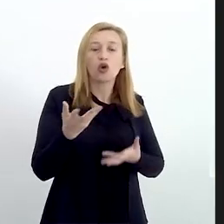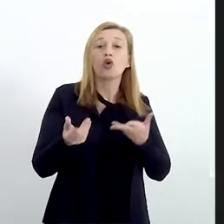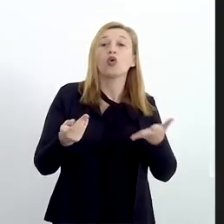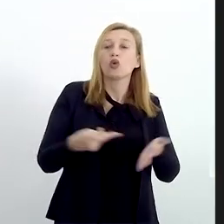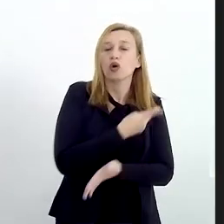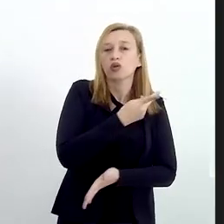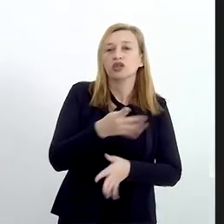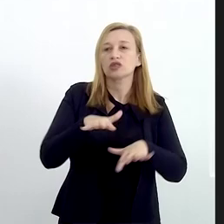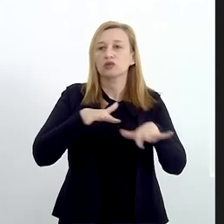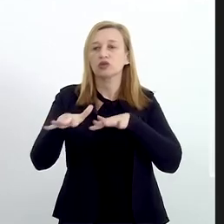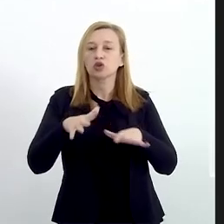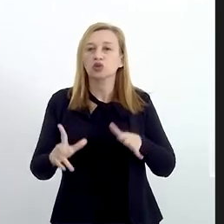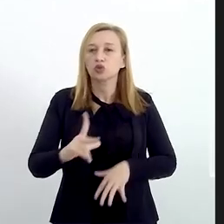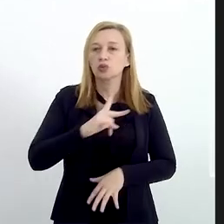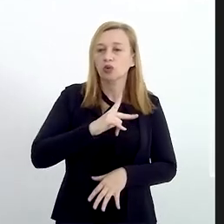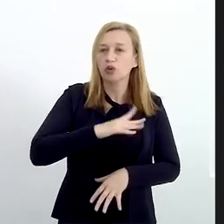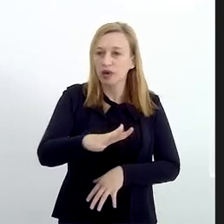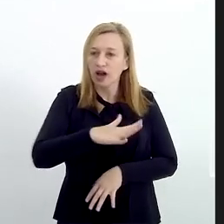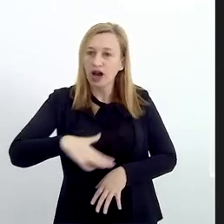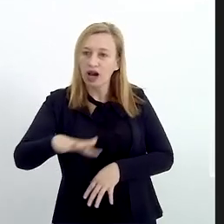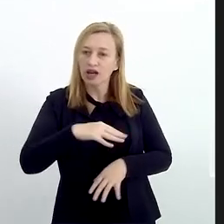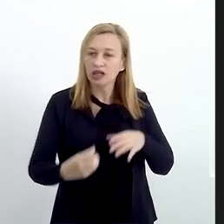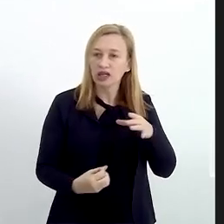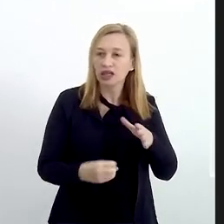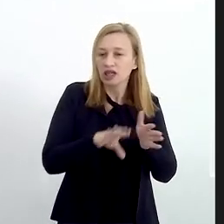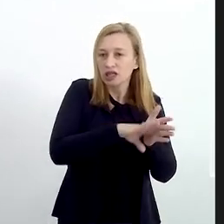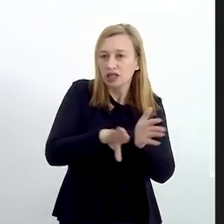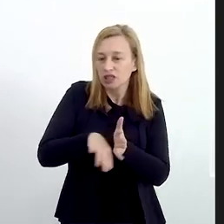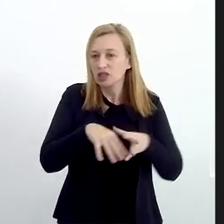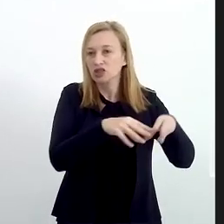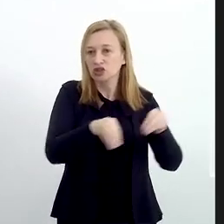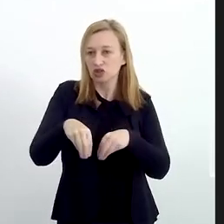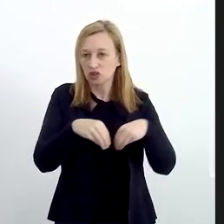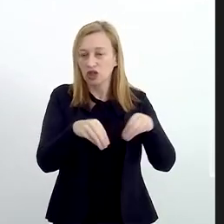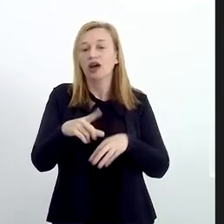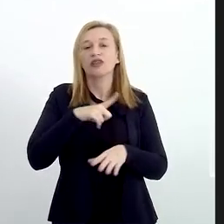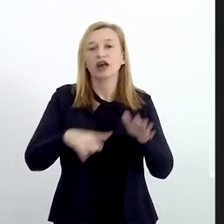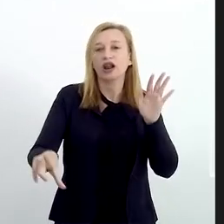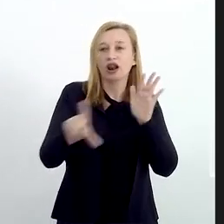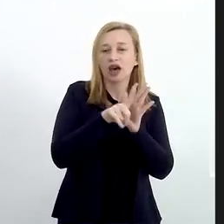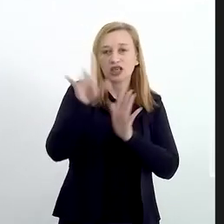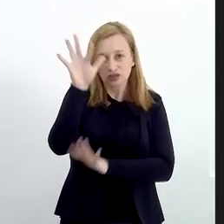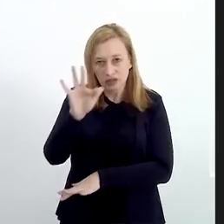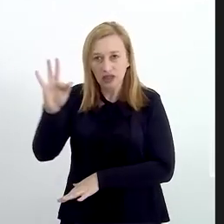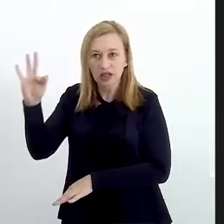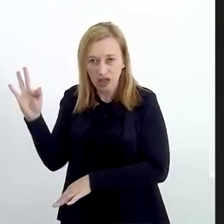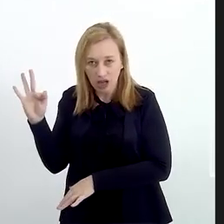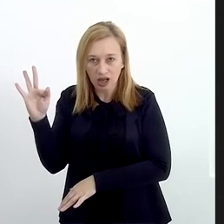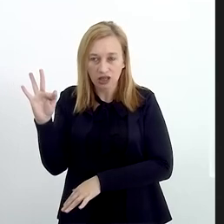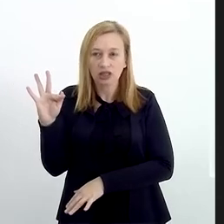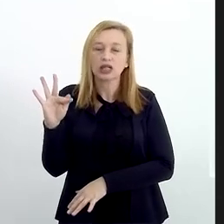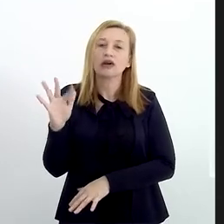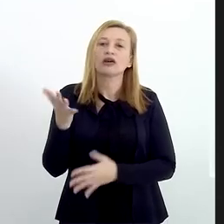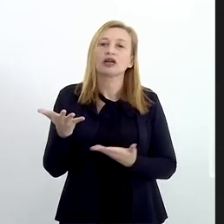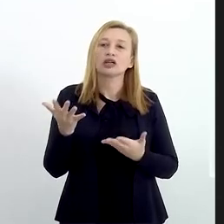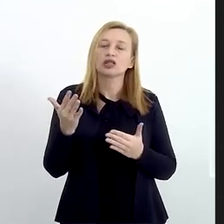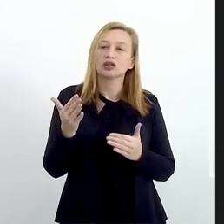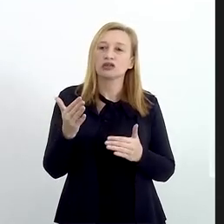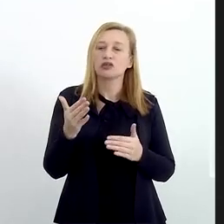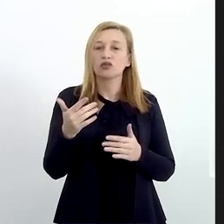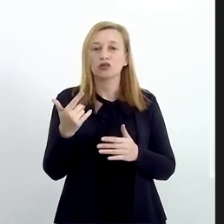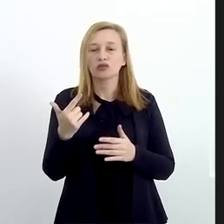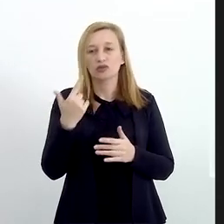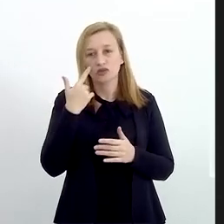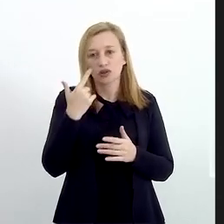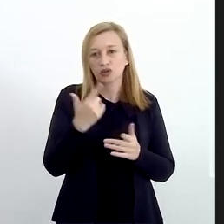acontece a e do próprio setor quiseres Jesus a gente tem tem leis federais e fiz de que vão ser um